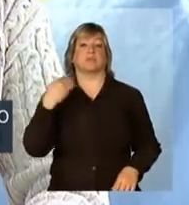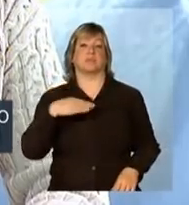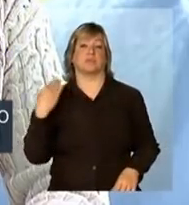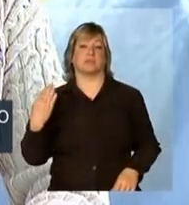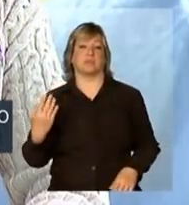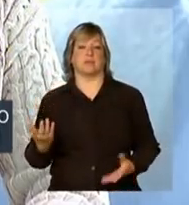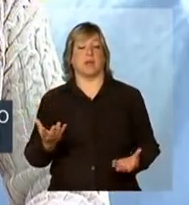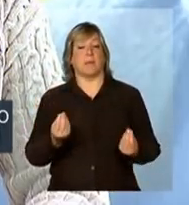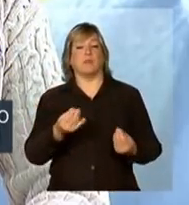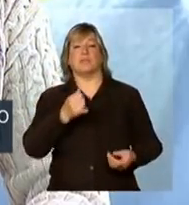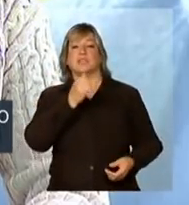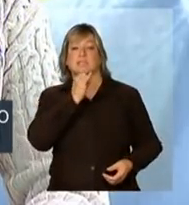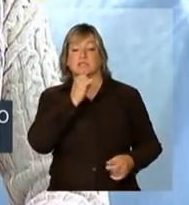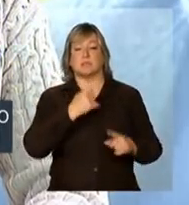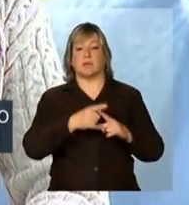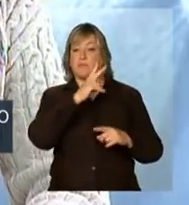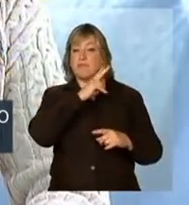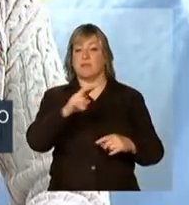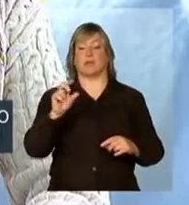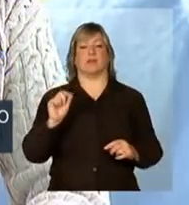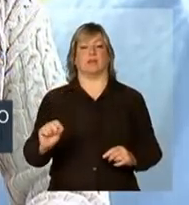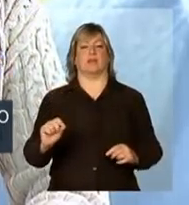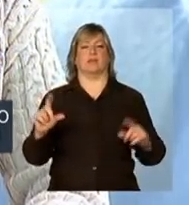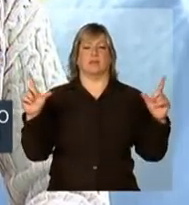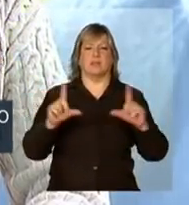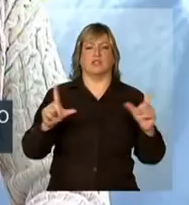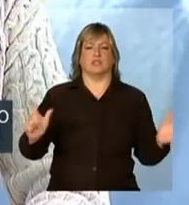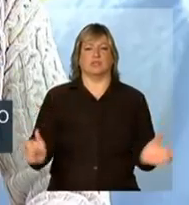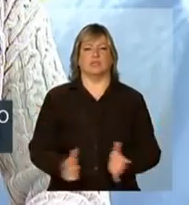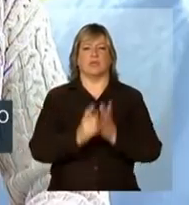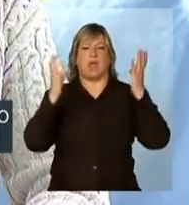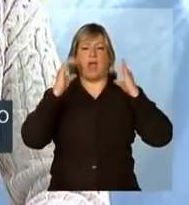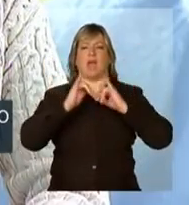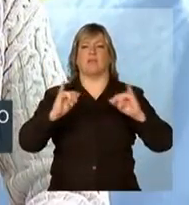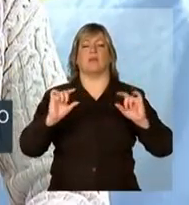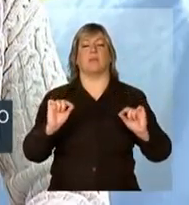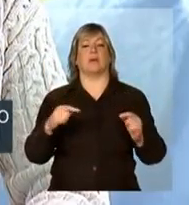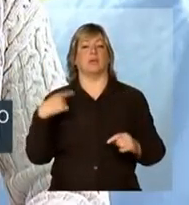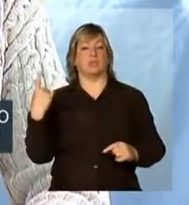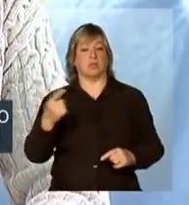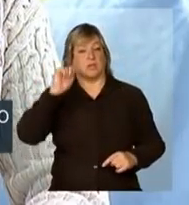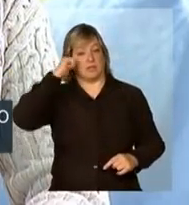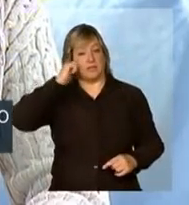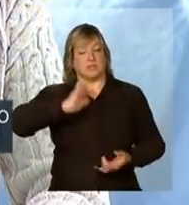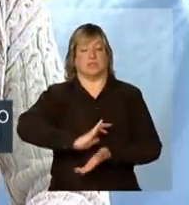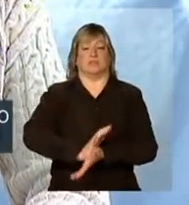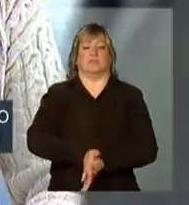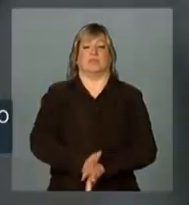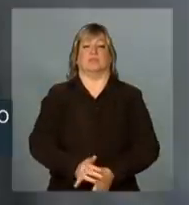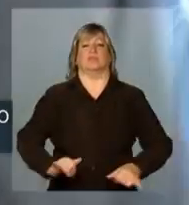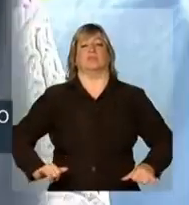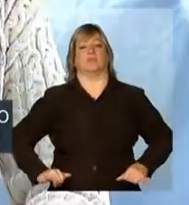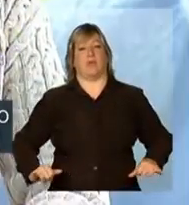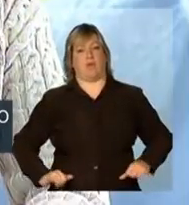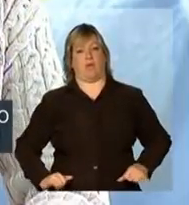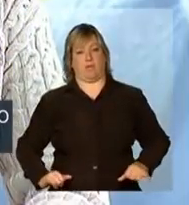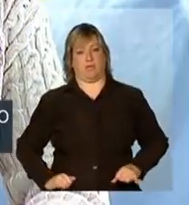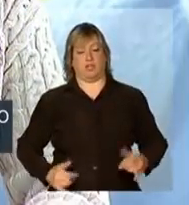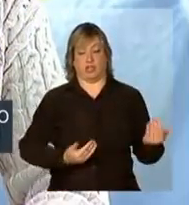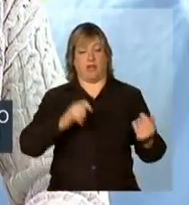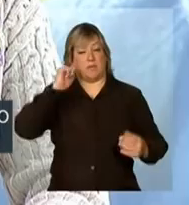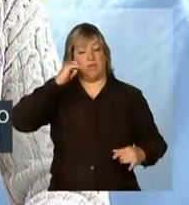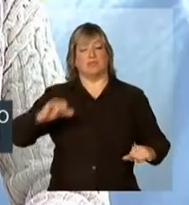E é mais triste ver a mídia marginalizar ainda mais esses jovens, colocando que suas